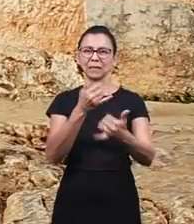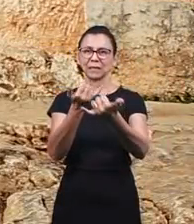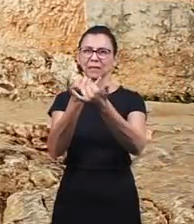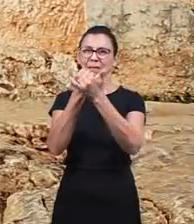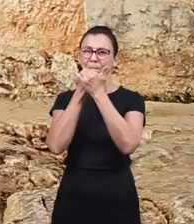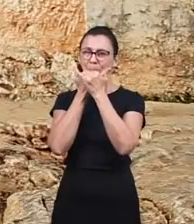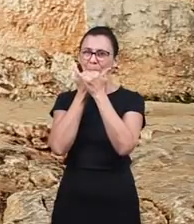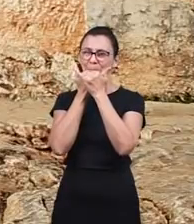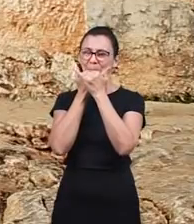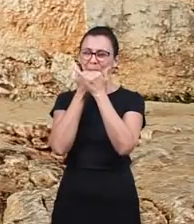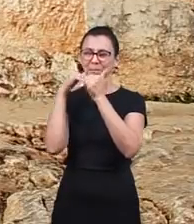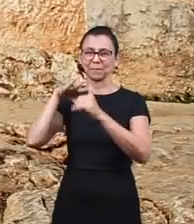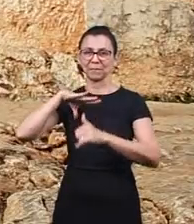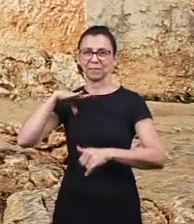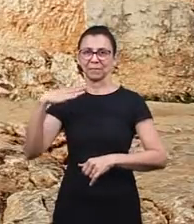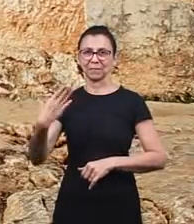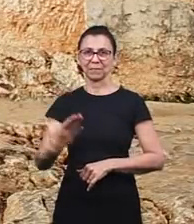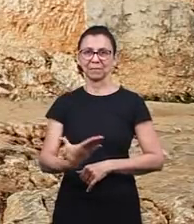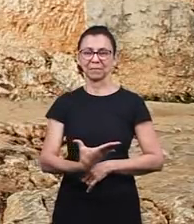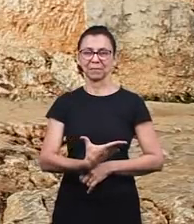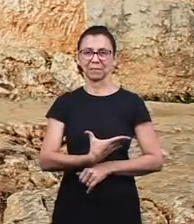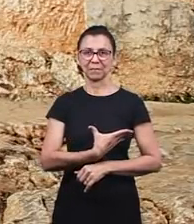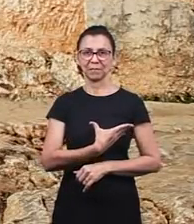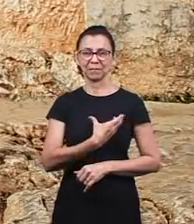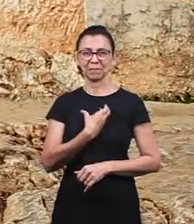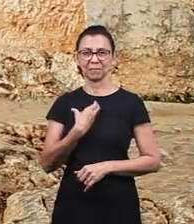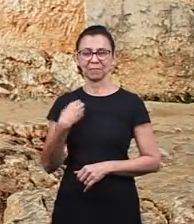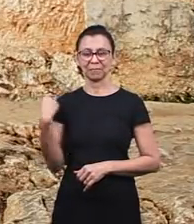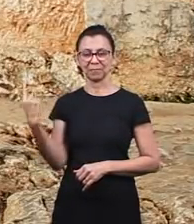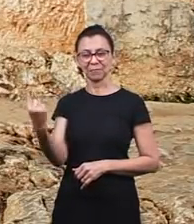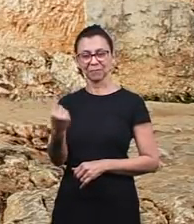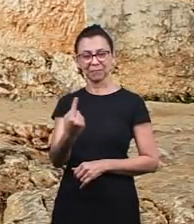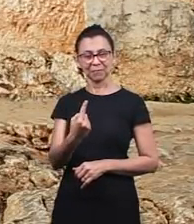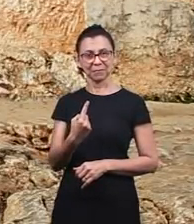salvar a ti e a